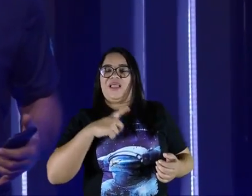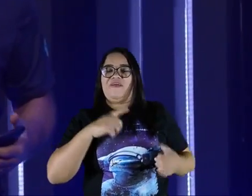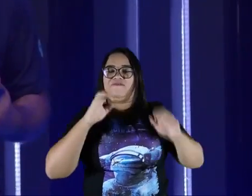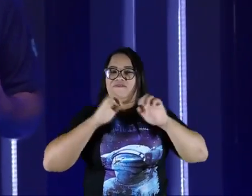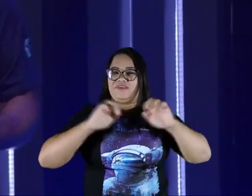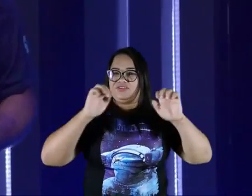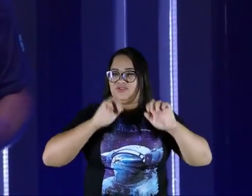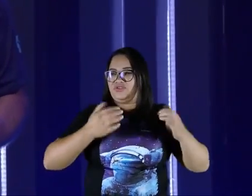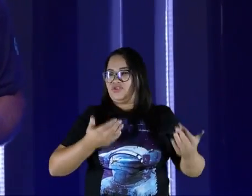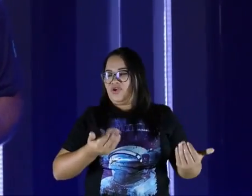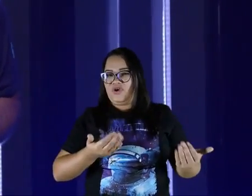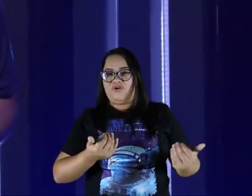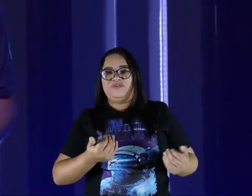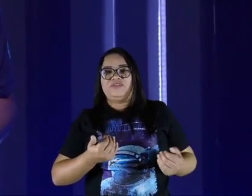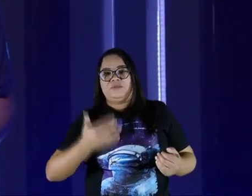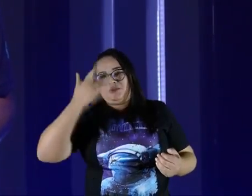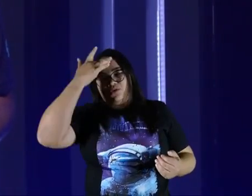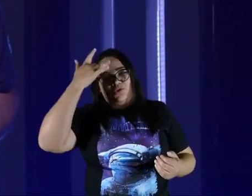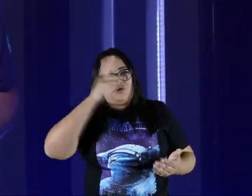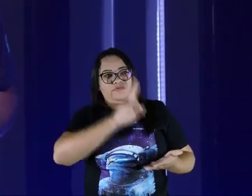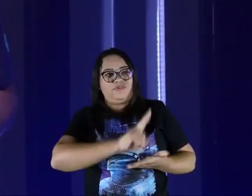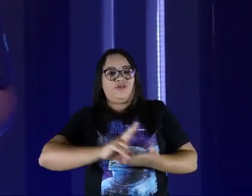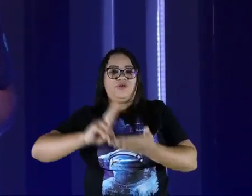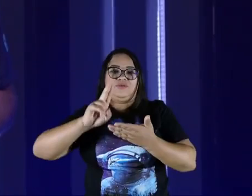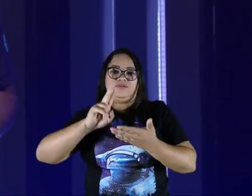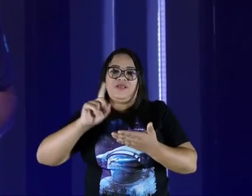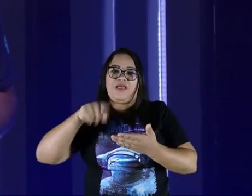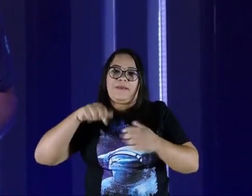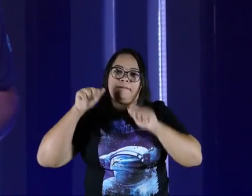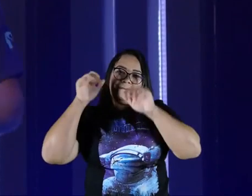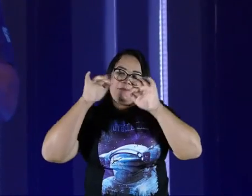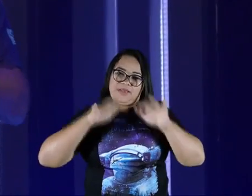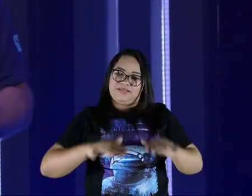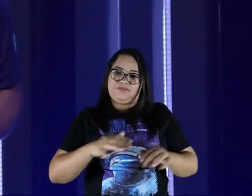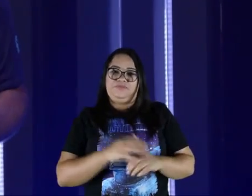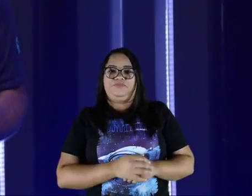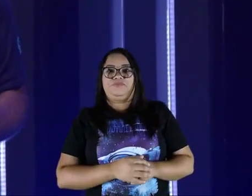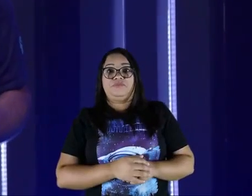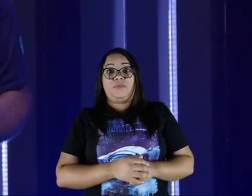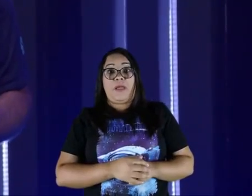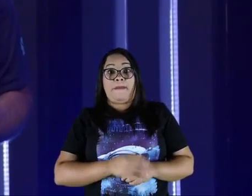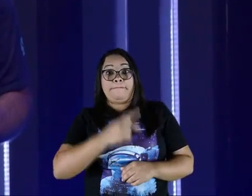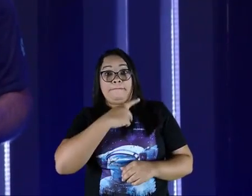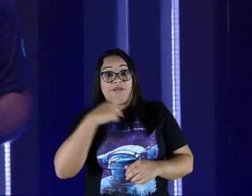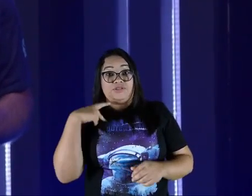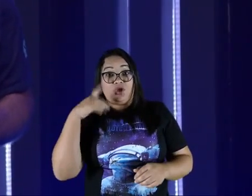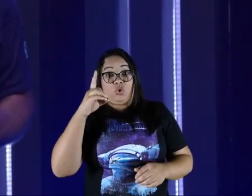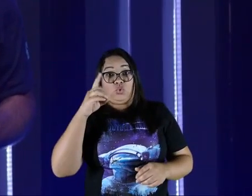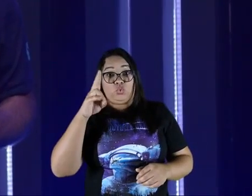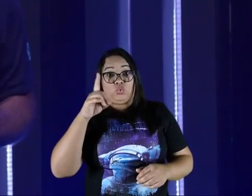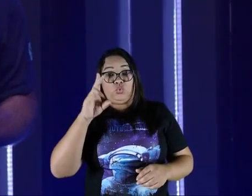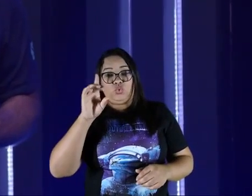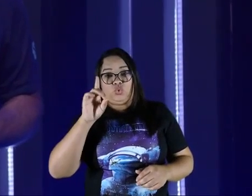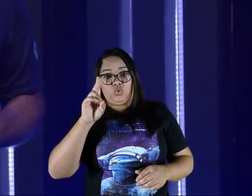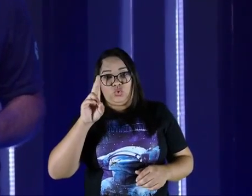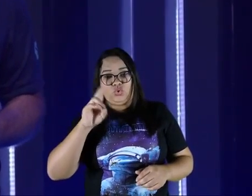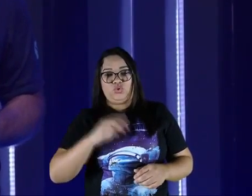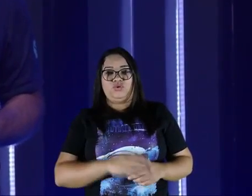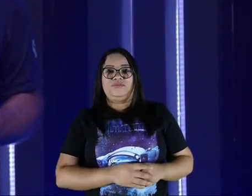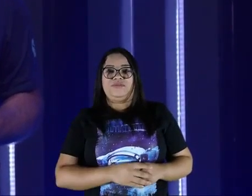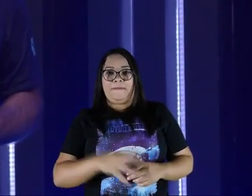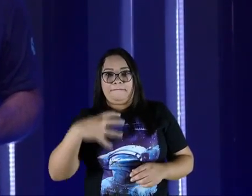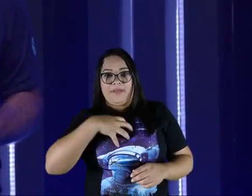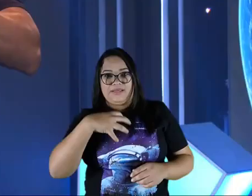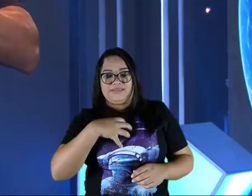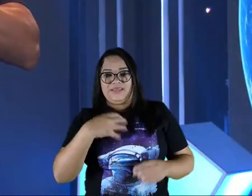evangelismo jovem, está na veia de nossos universitários e vai ser bênção o ano que vem. Pastor Dudu, União Leste Brasileira, to the best,